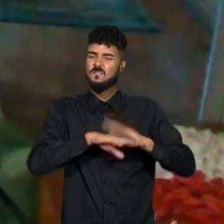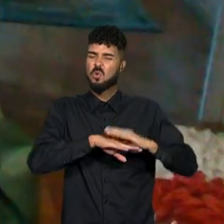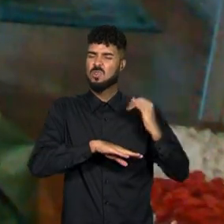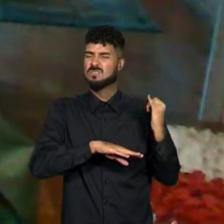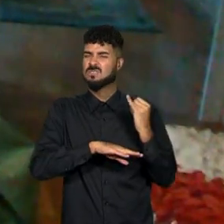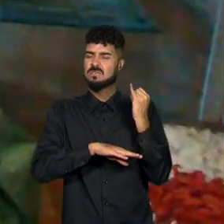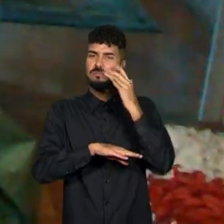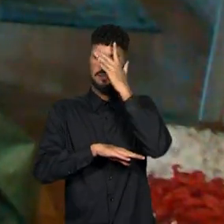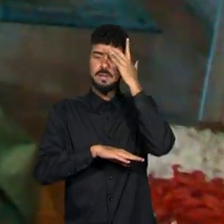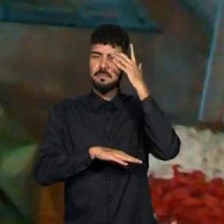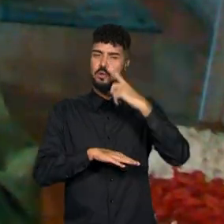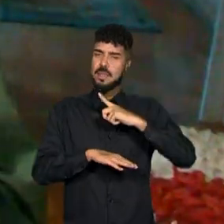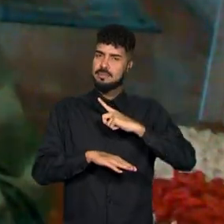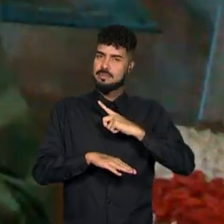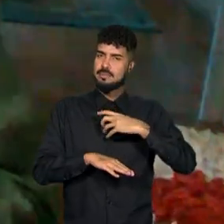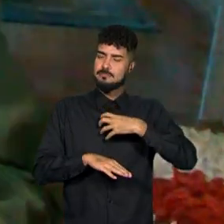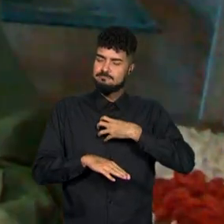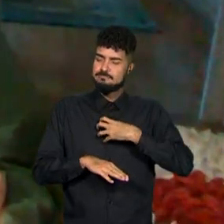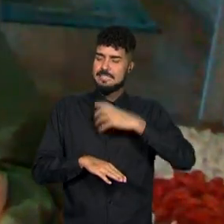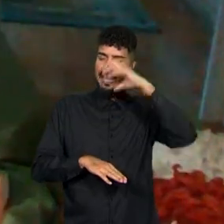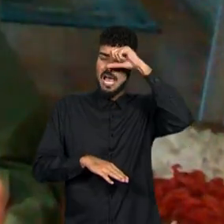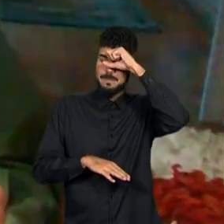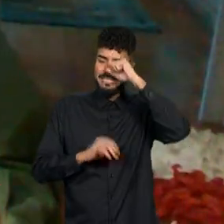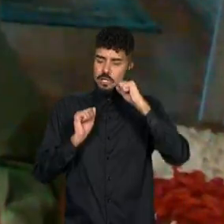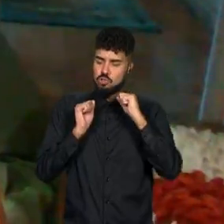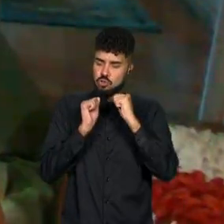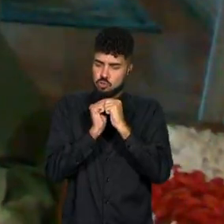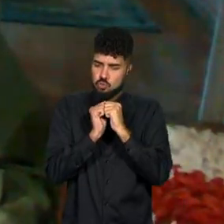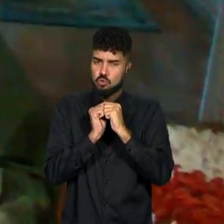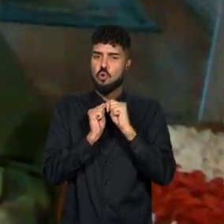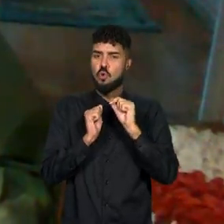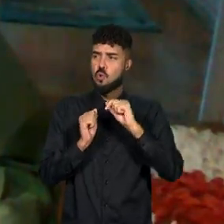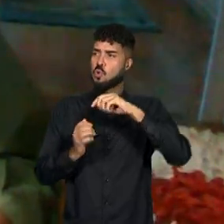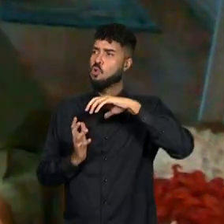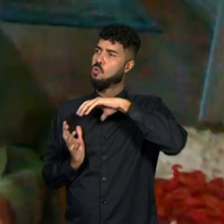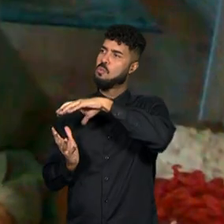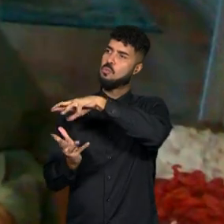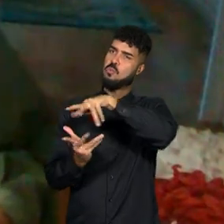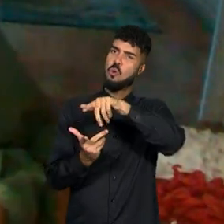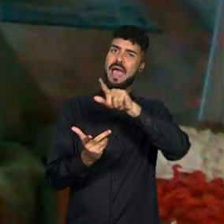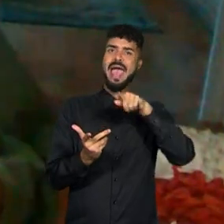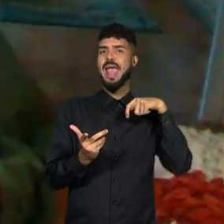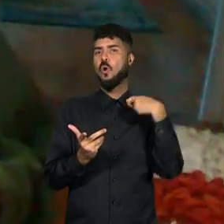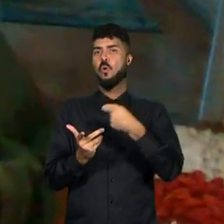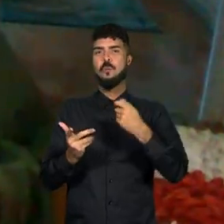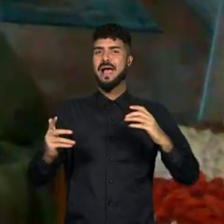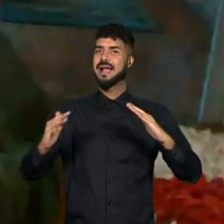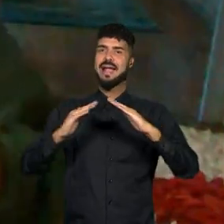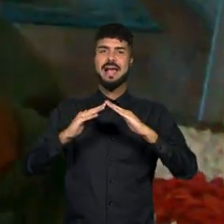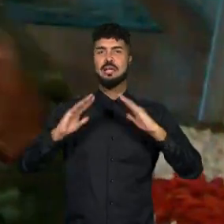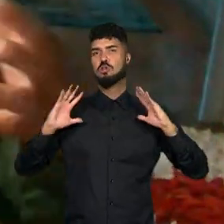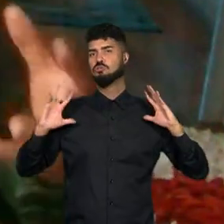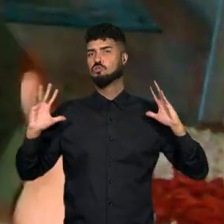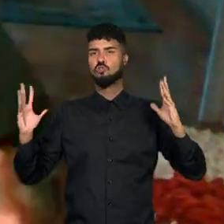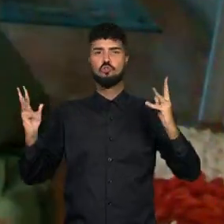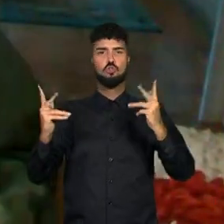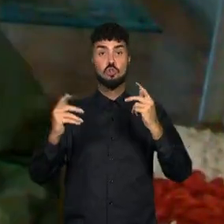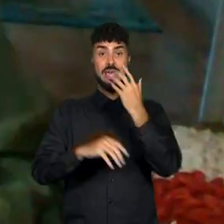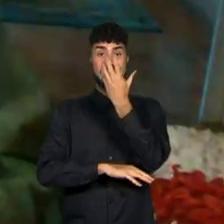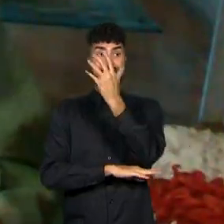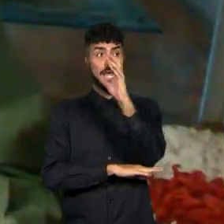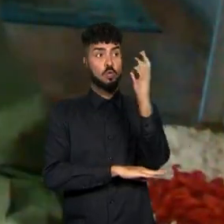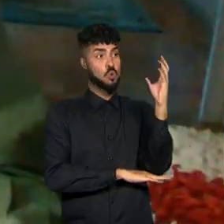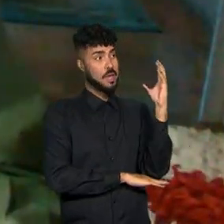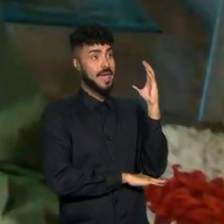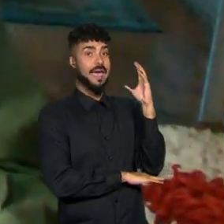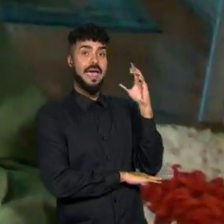pessoas tenham para aprenderem junto, que o mundo é uma casa comum, a natureza é a mãe de